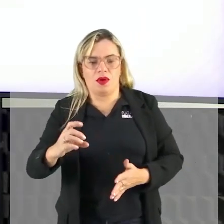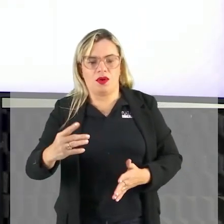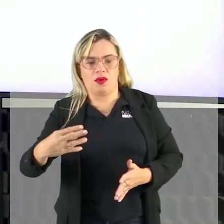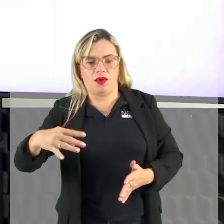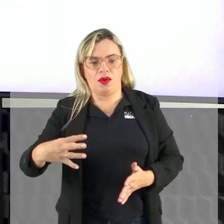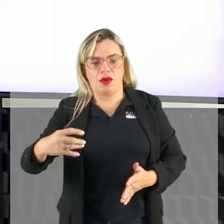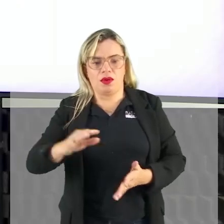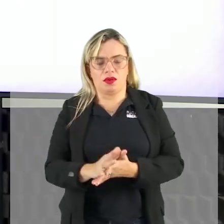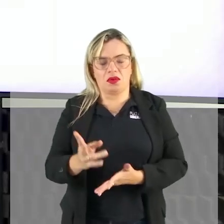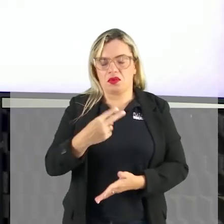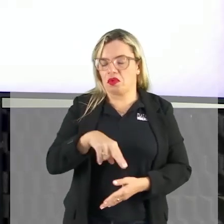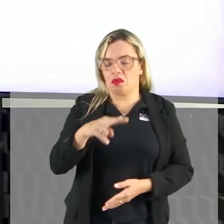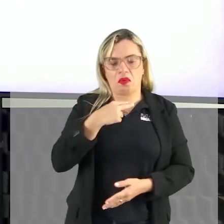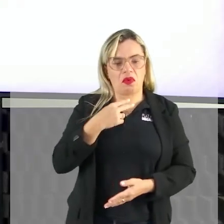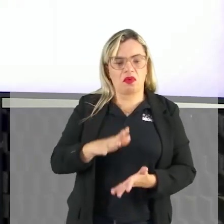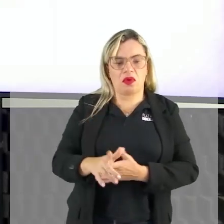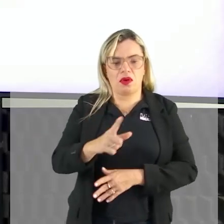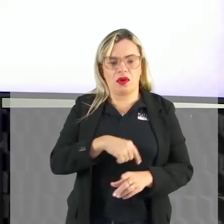esporo.